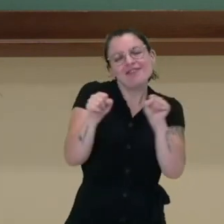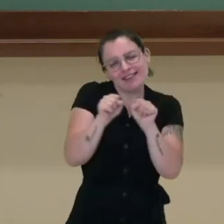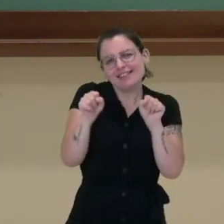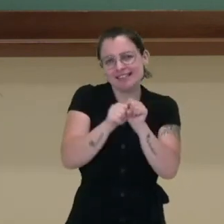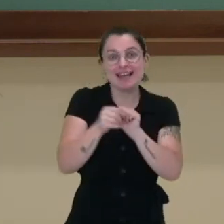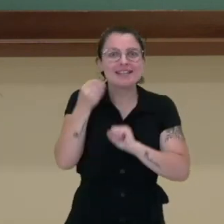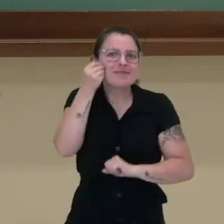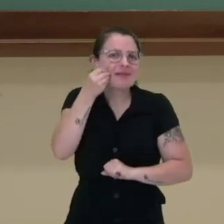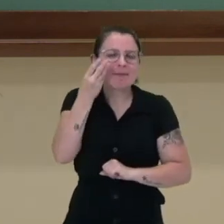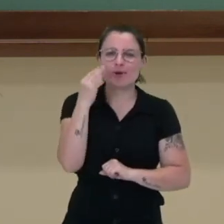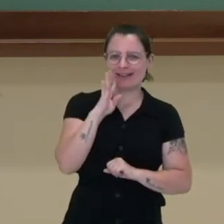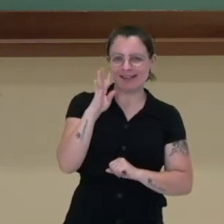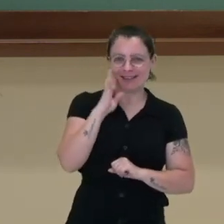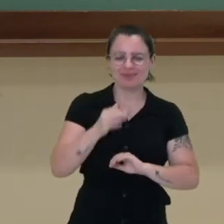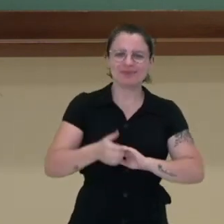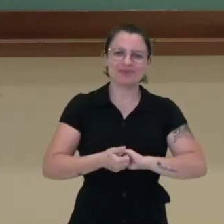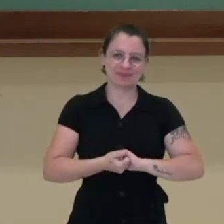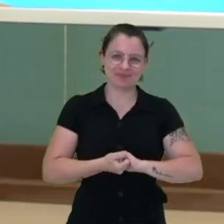casa.